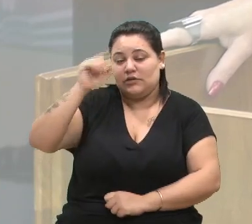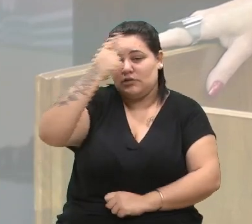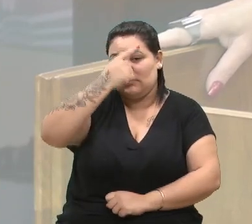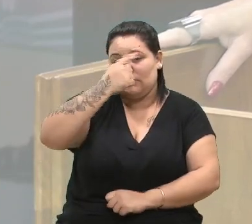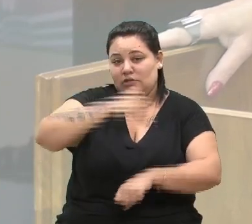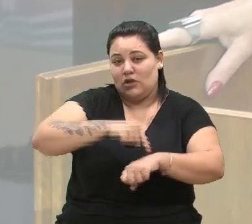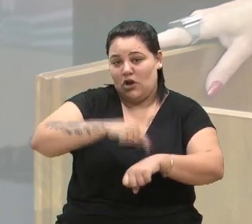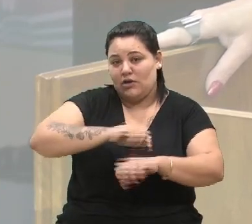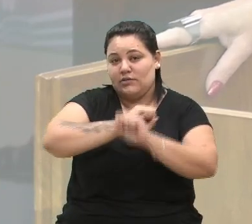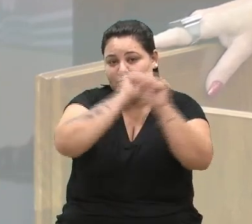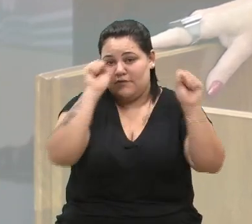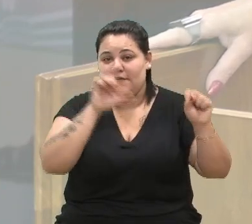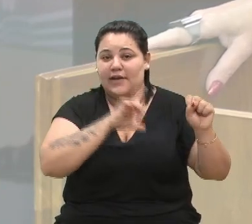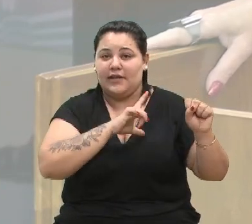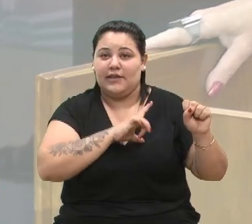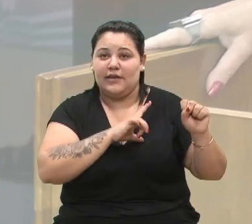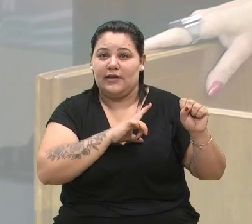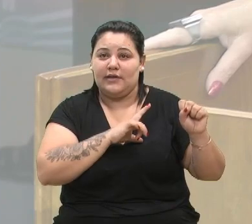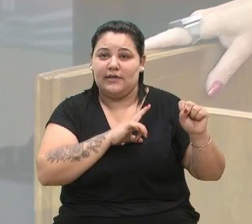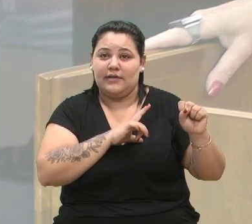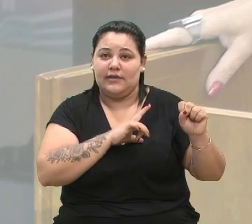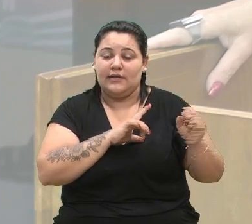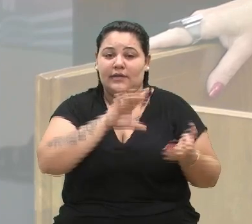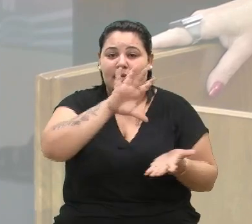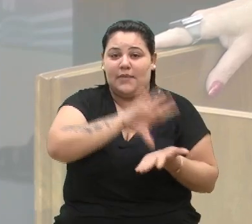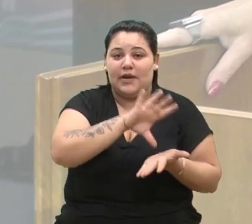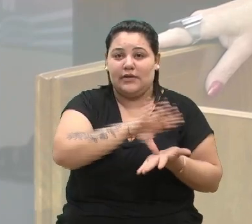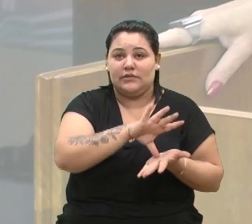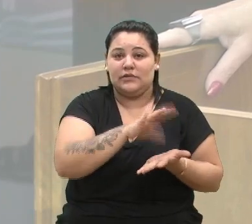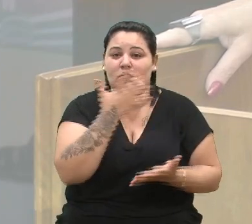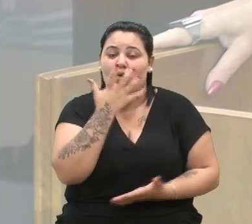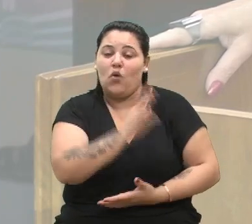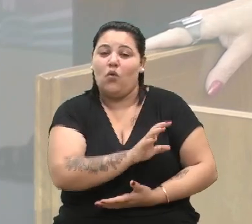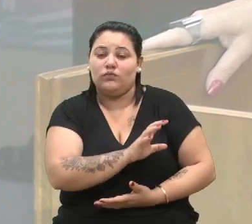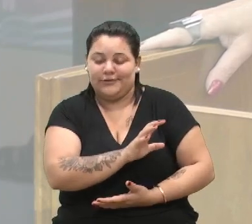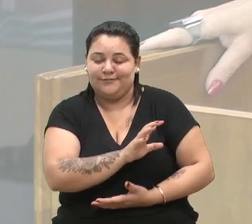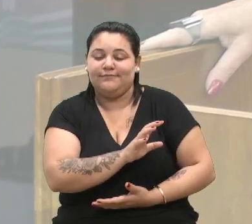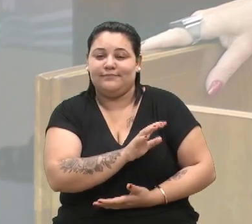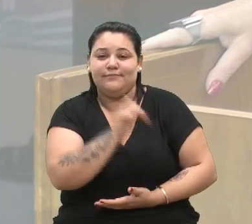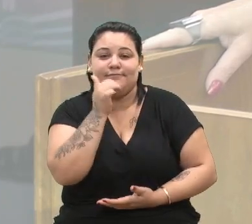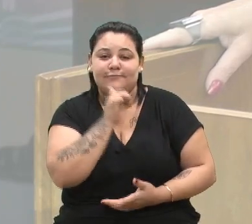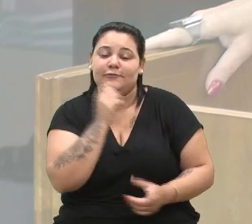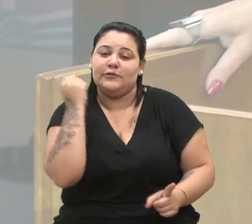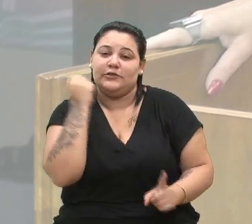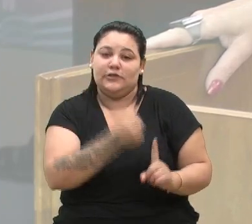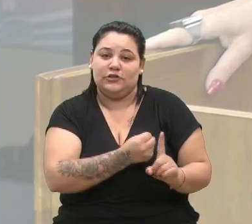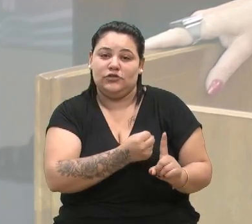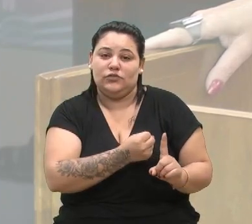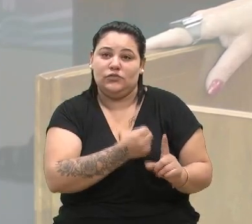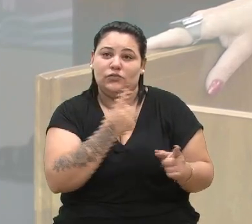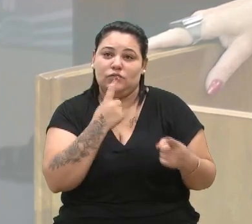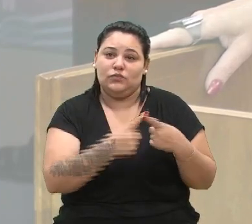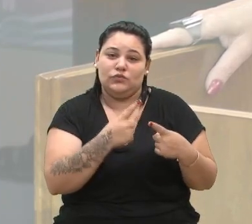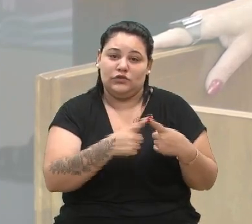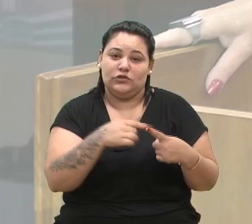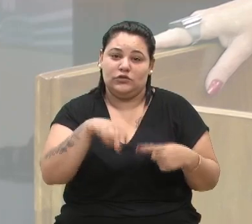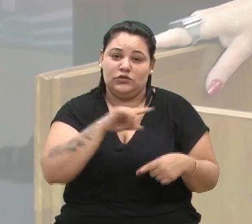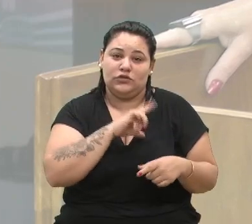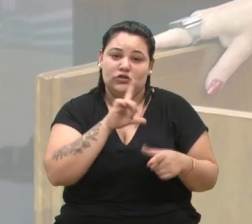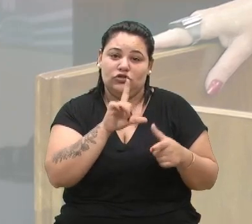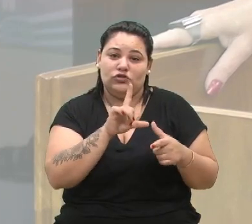manhã, vai ter um ato na praça contra o feminicídio, porque nós tivemos o primeiro feminicídio